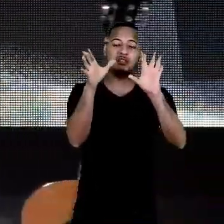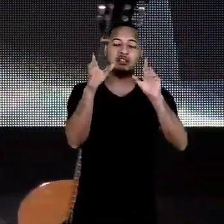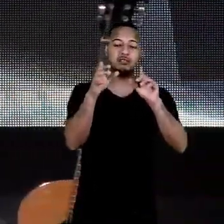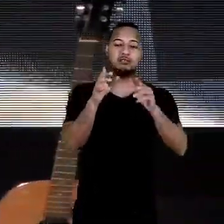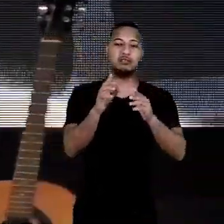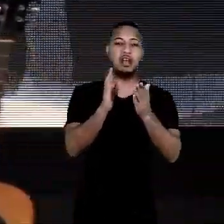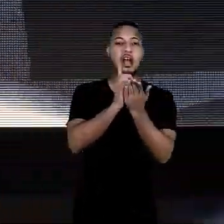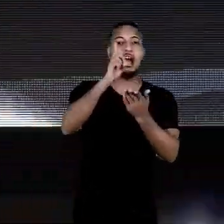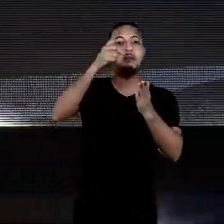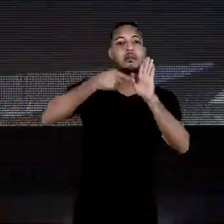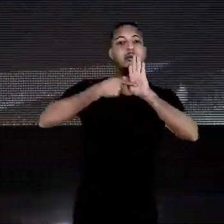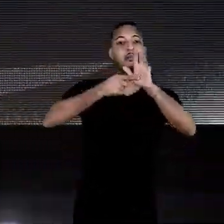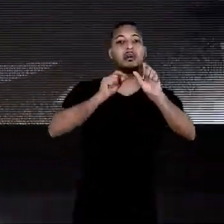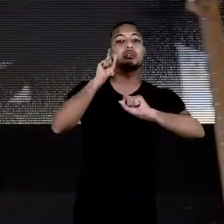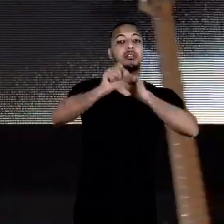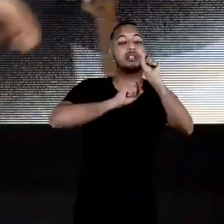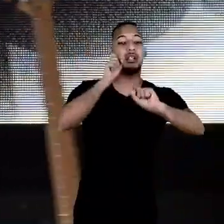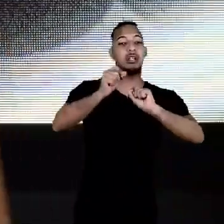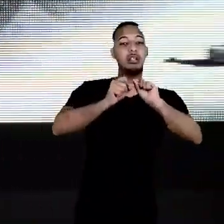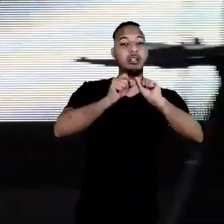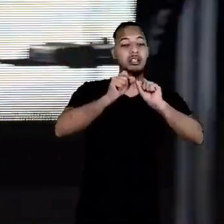Bíblia diz que eles estavam o quê?